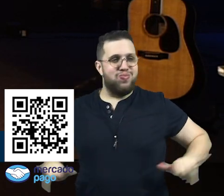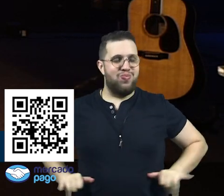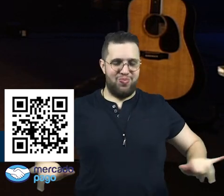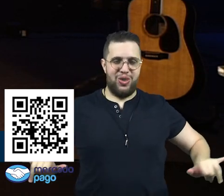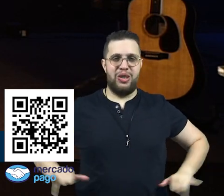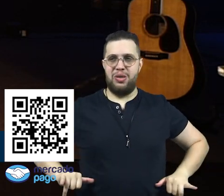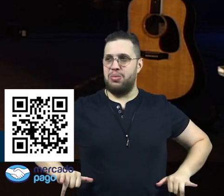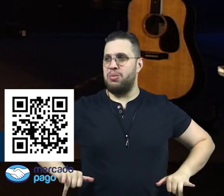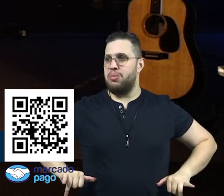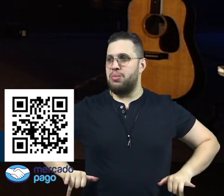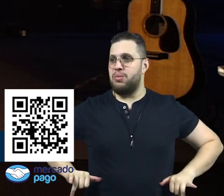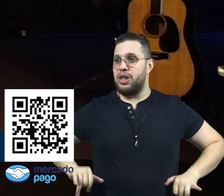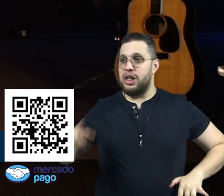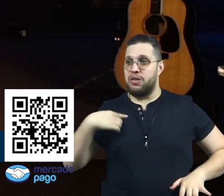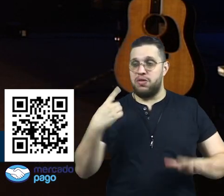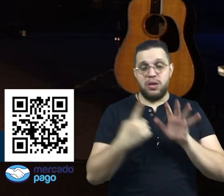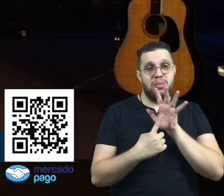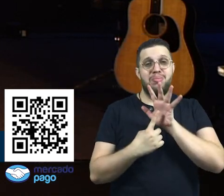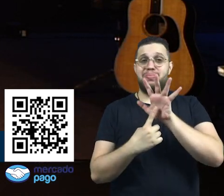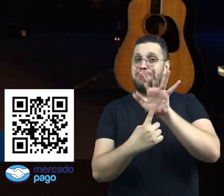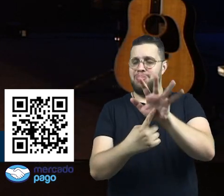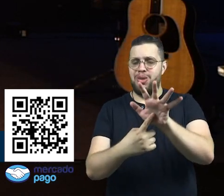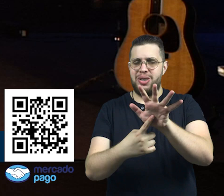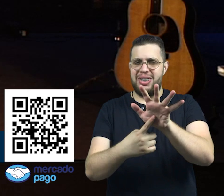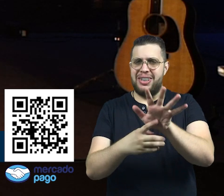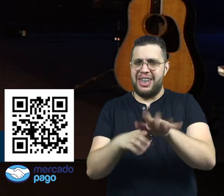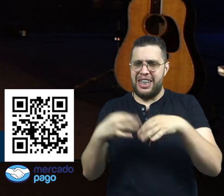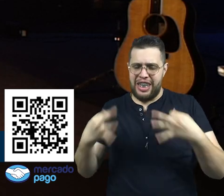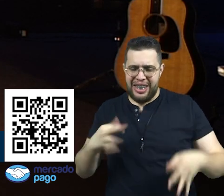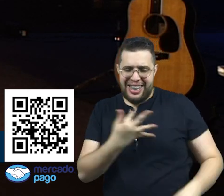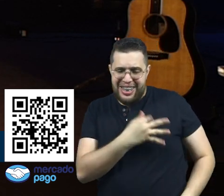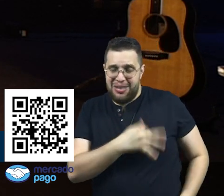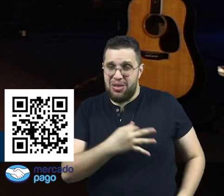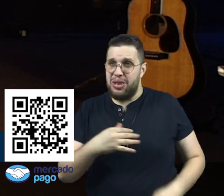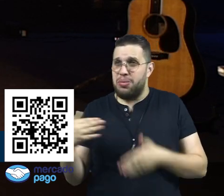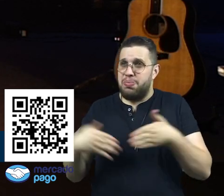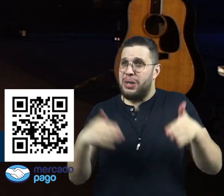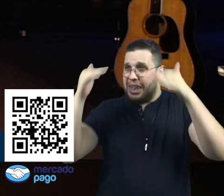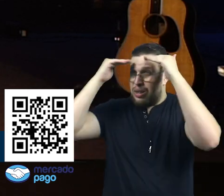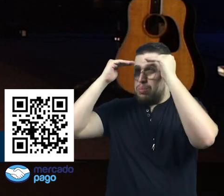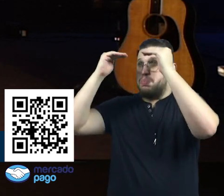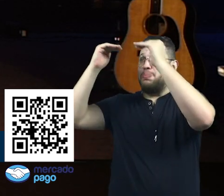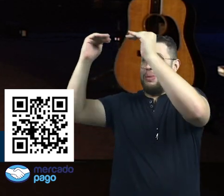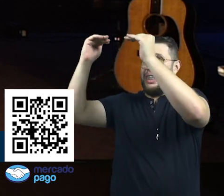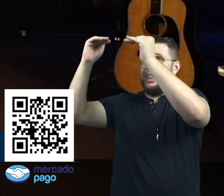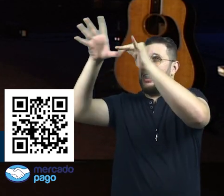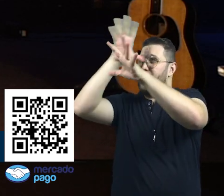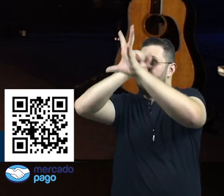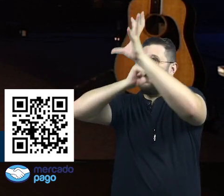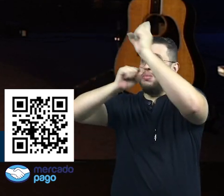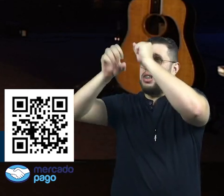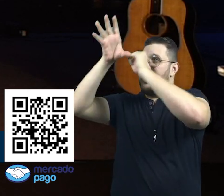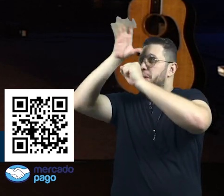As cicatrizes mostram as feridas que serviram para a obediência, para o aprendizado.